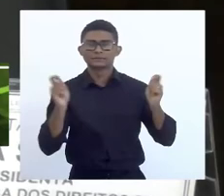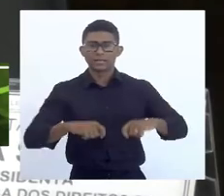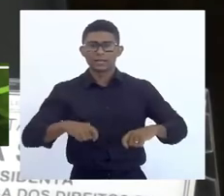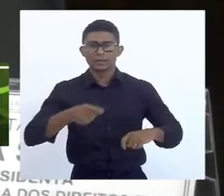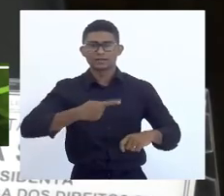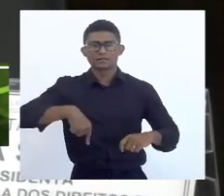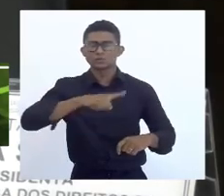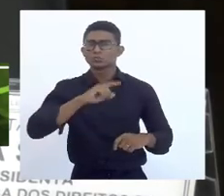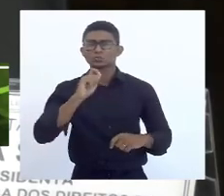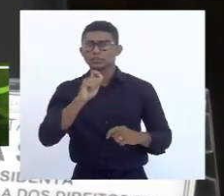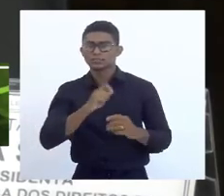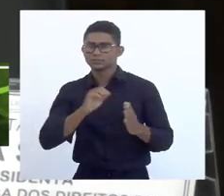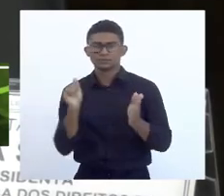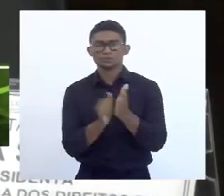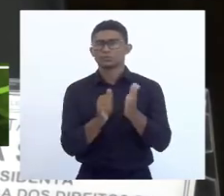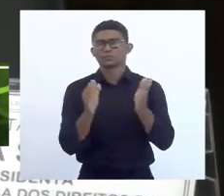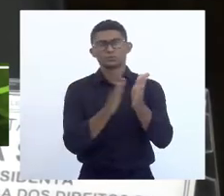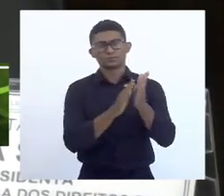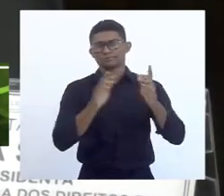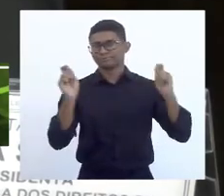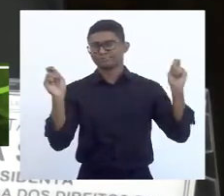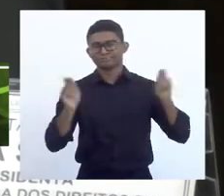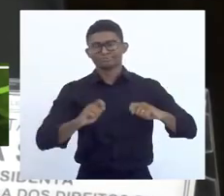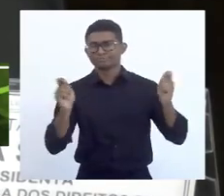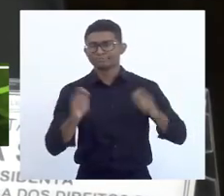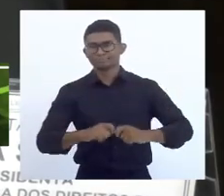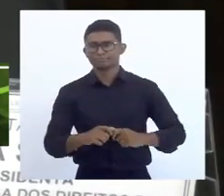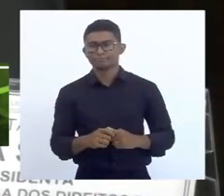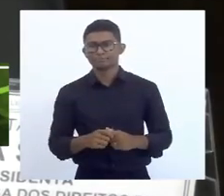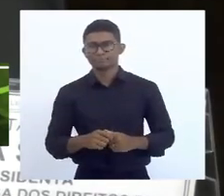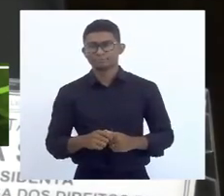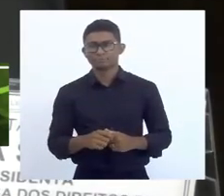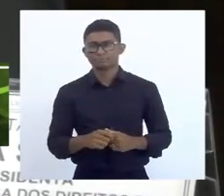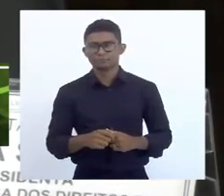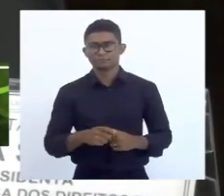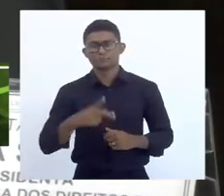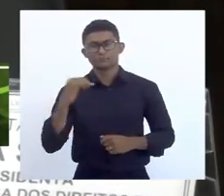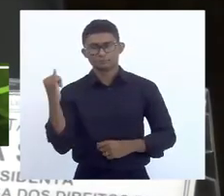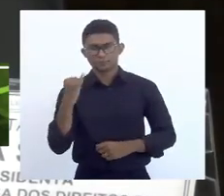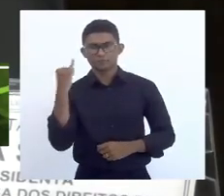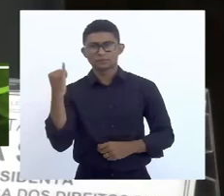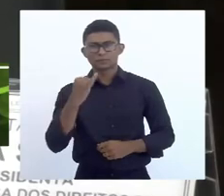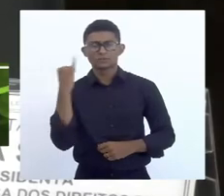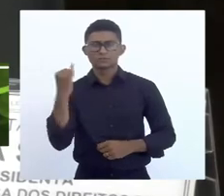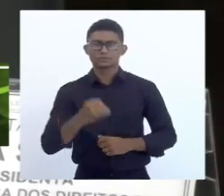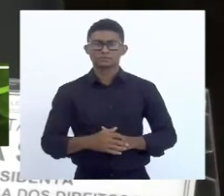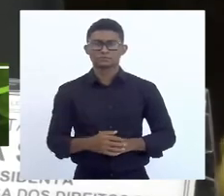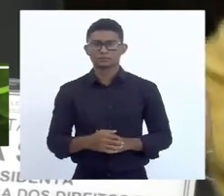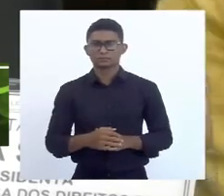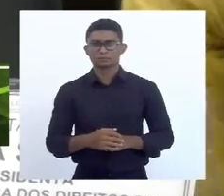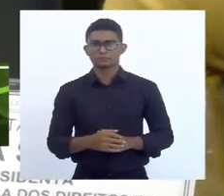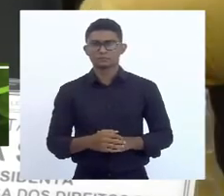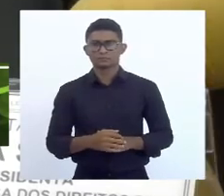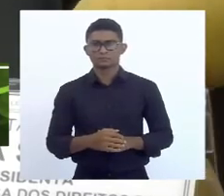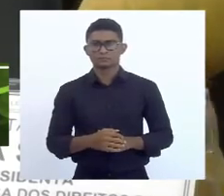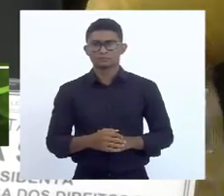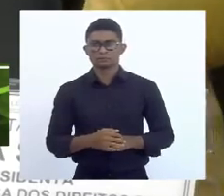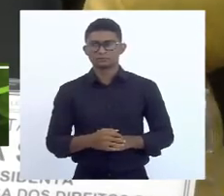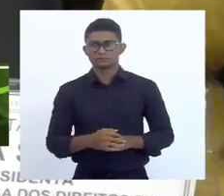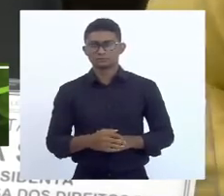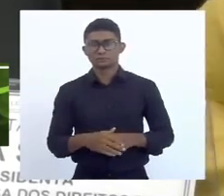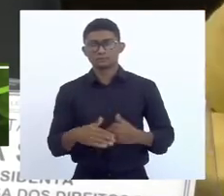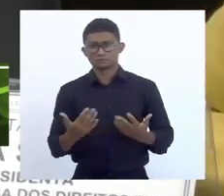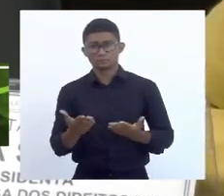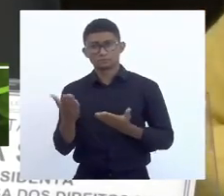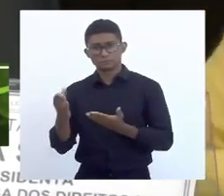de denúncia e de disseminação, é muito importante. Então, né, a Manu